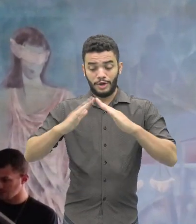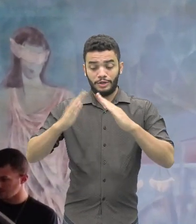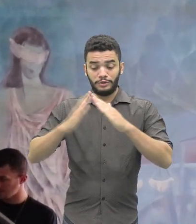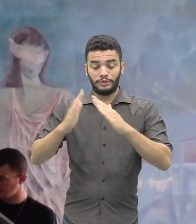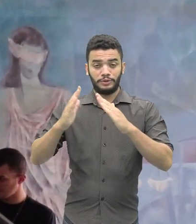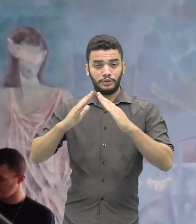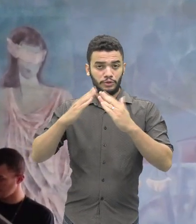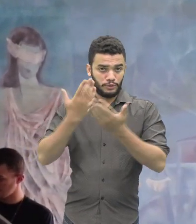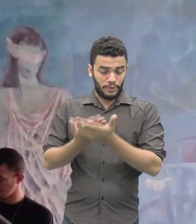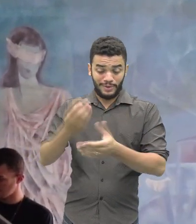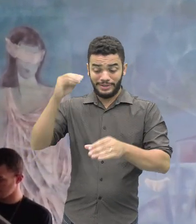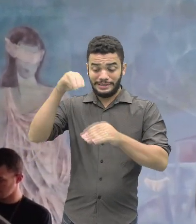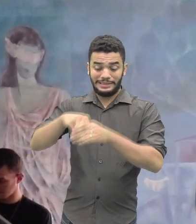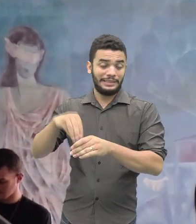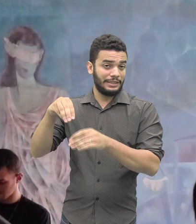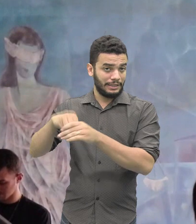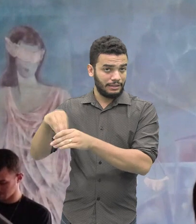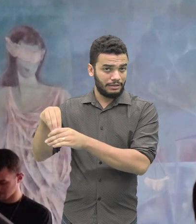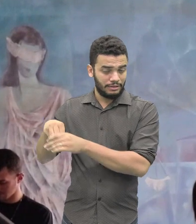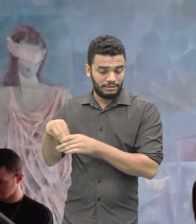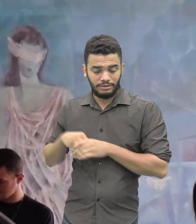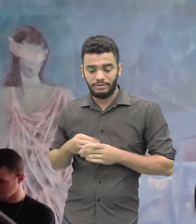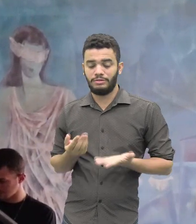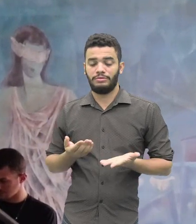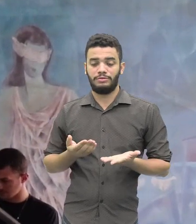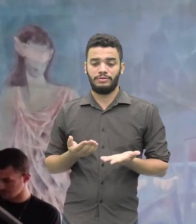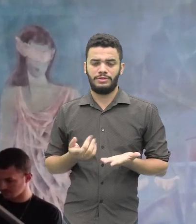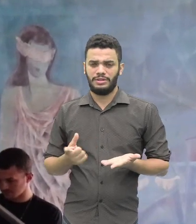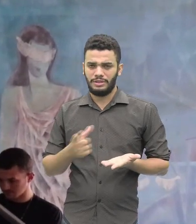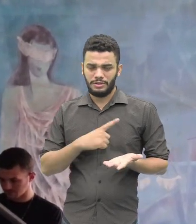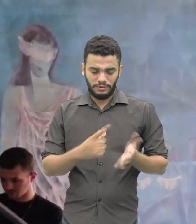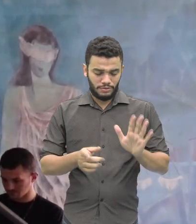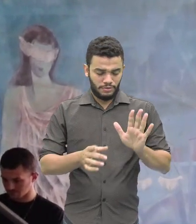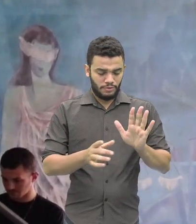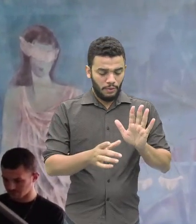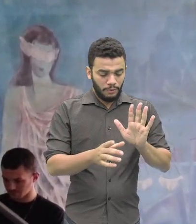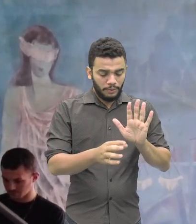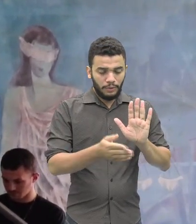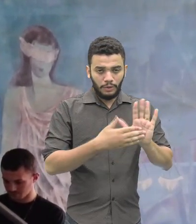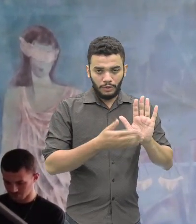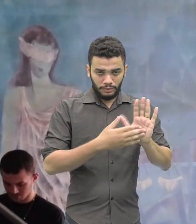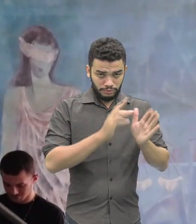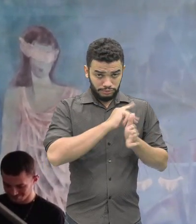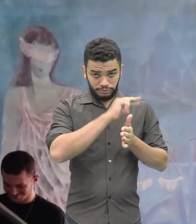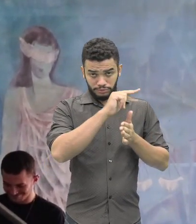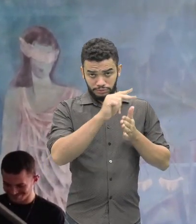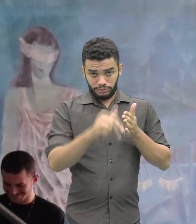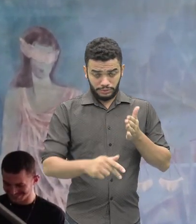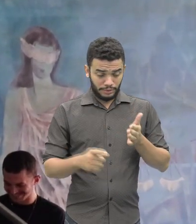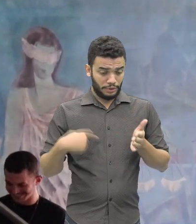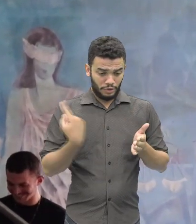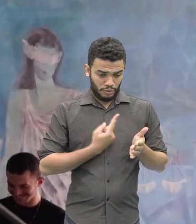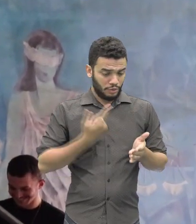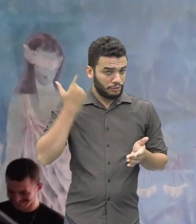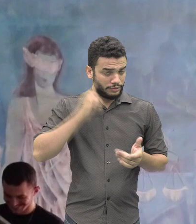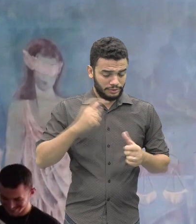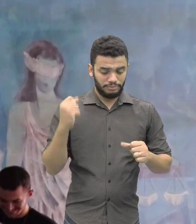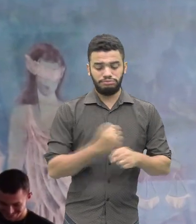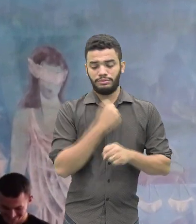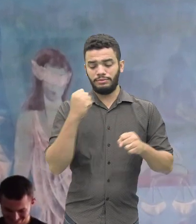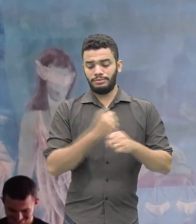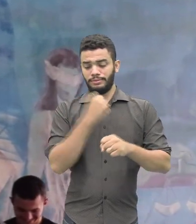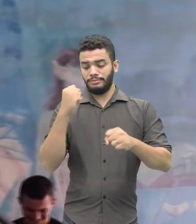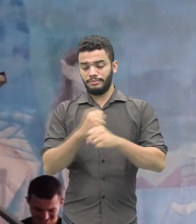entregando a semana que vem a reforma da Olegário Maciel e assim construindo uma educação